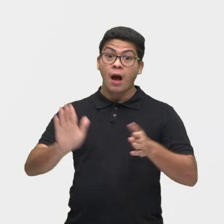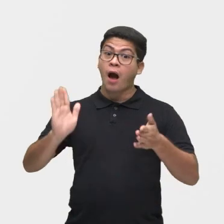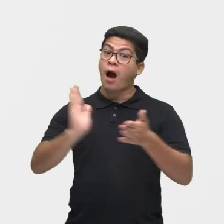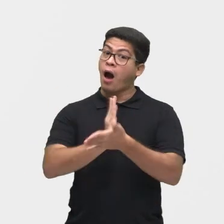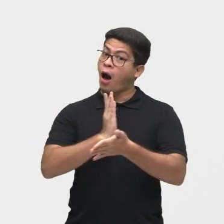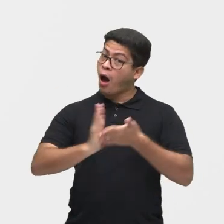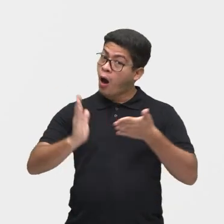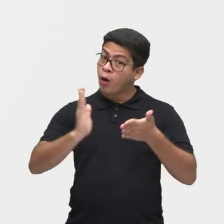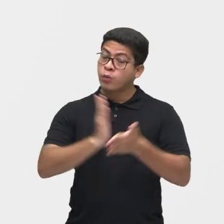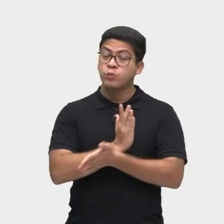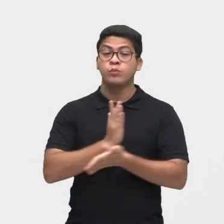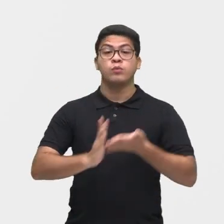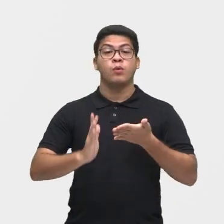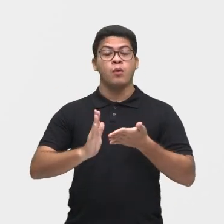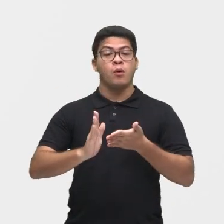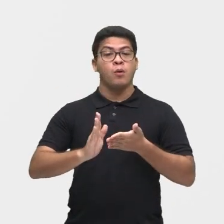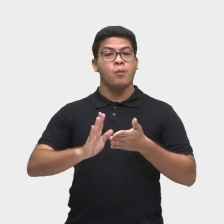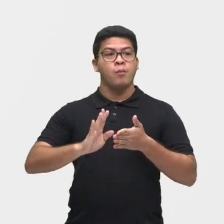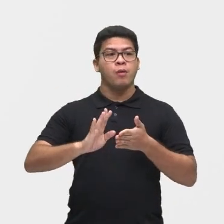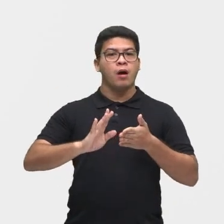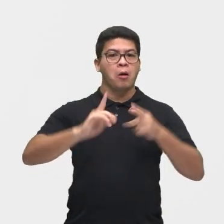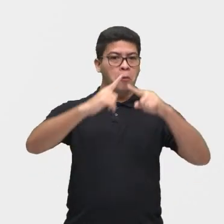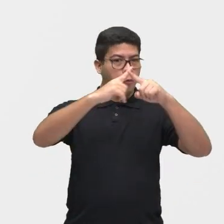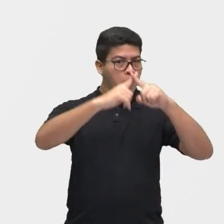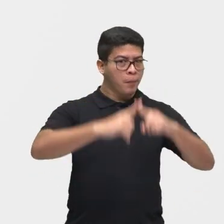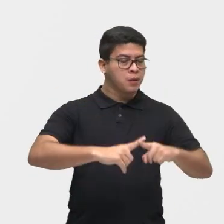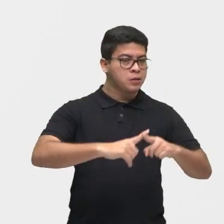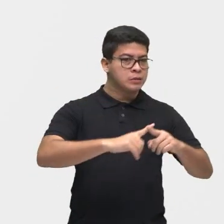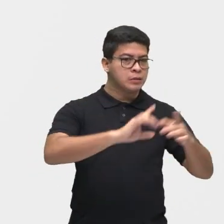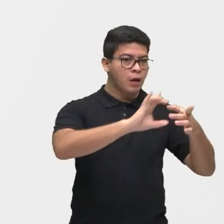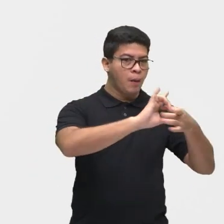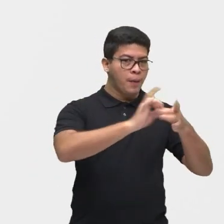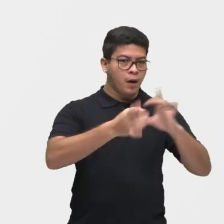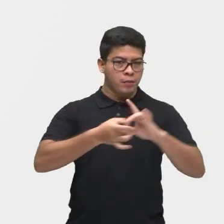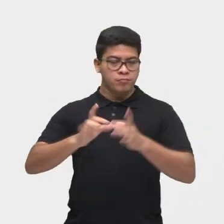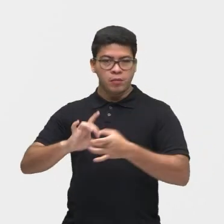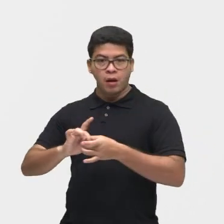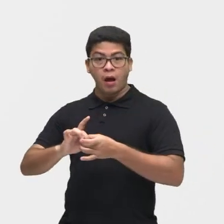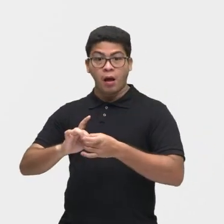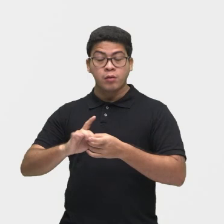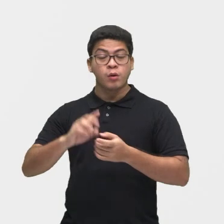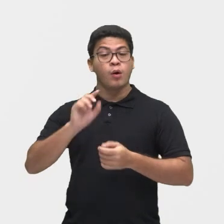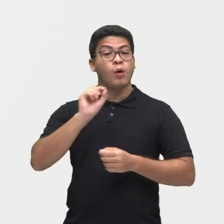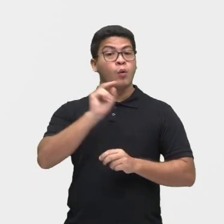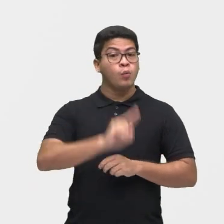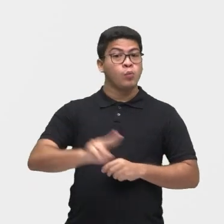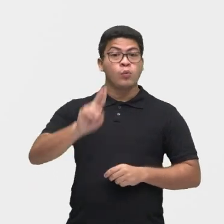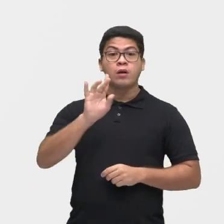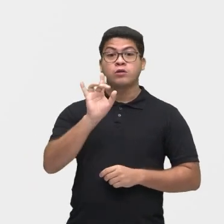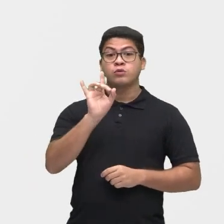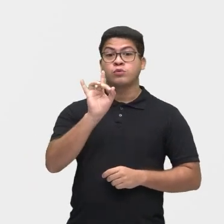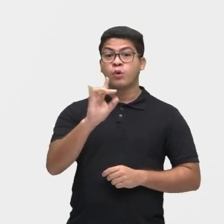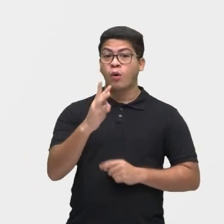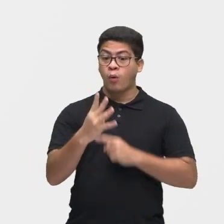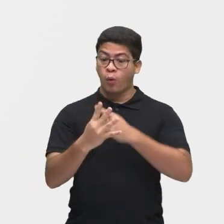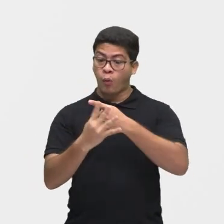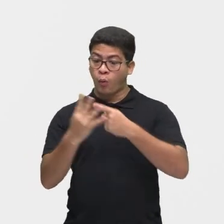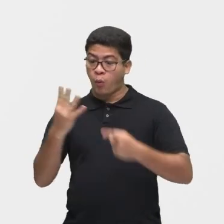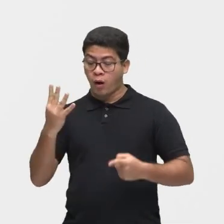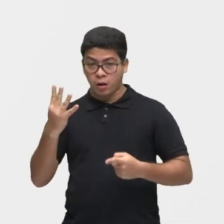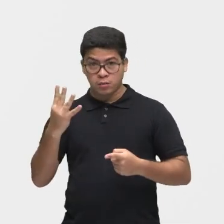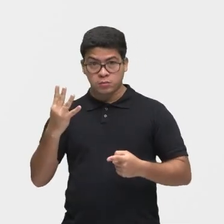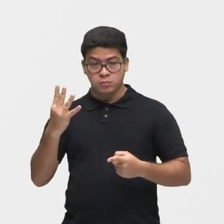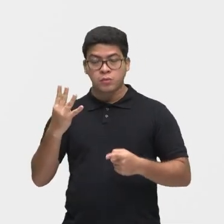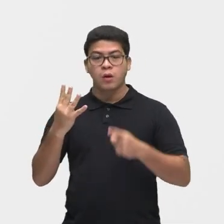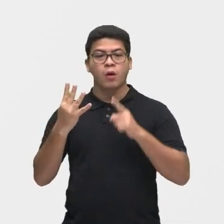a corda, gente, é o único aparelho aí que não é disputada, pois com o tempo tornou-se um aparelho